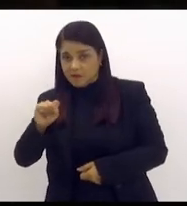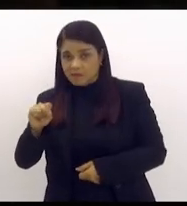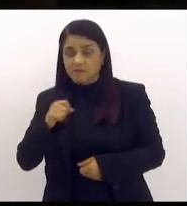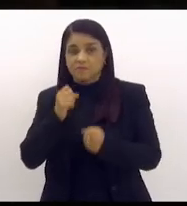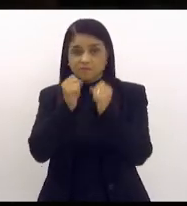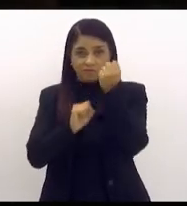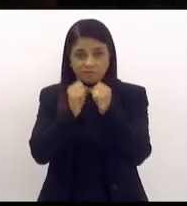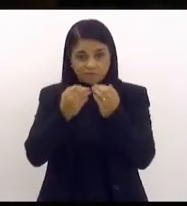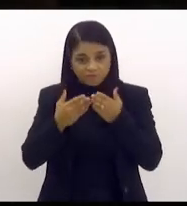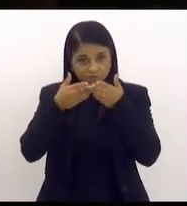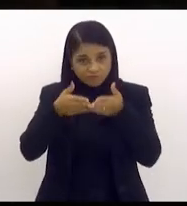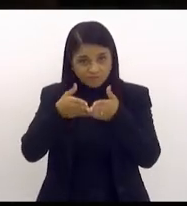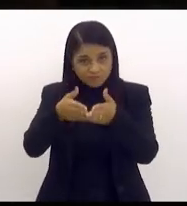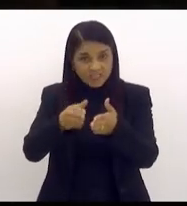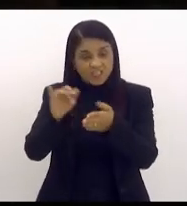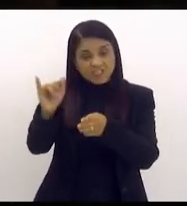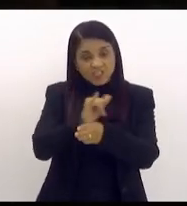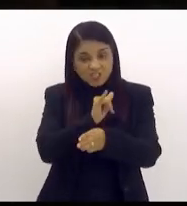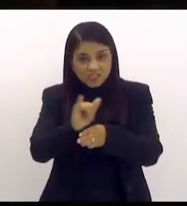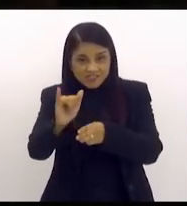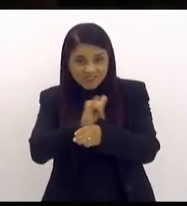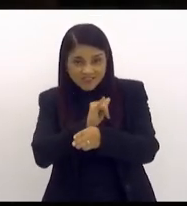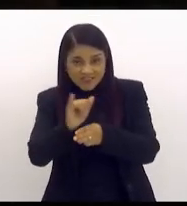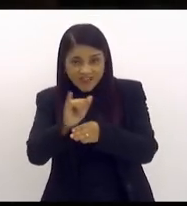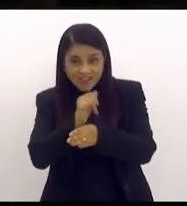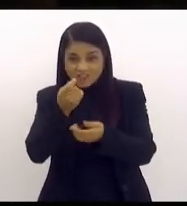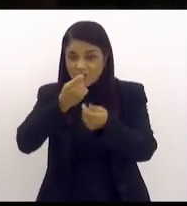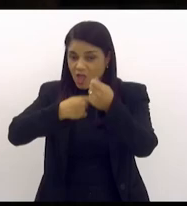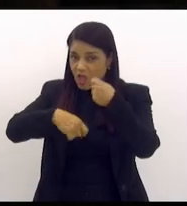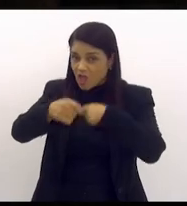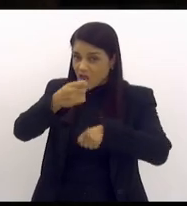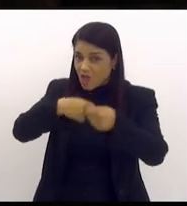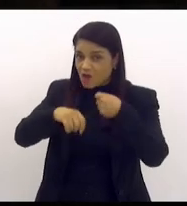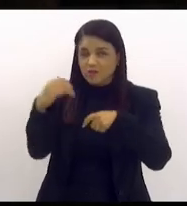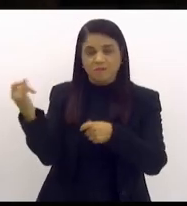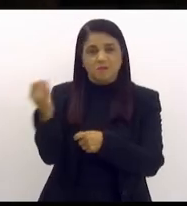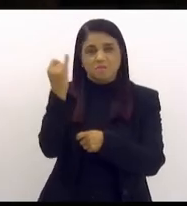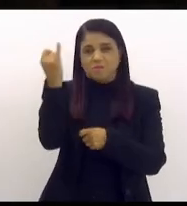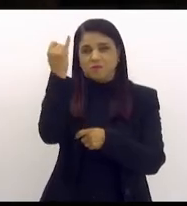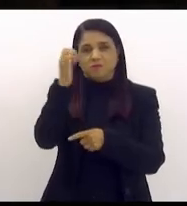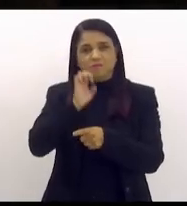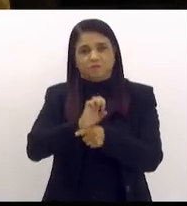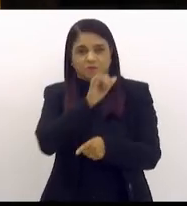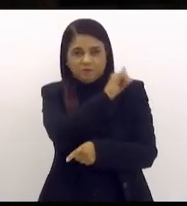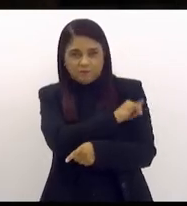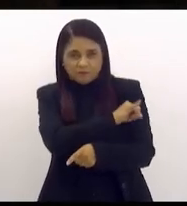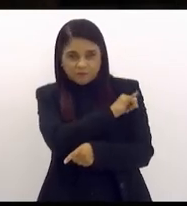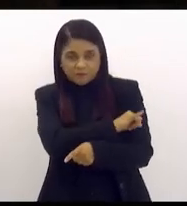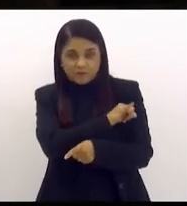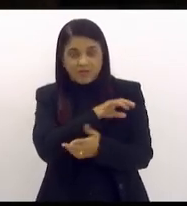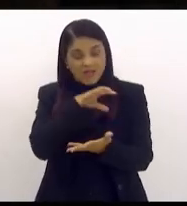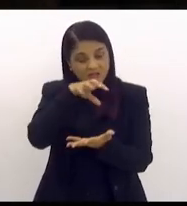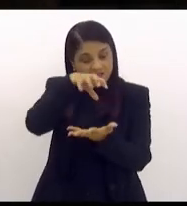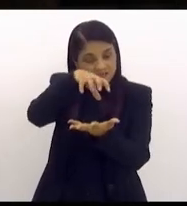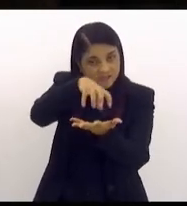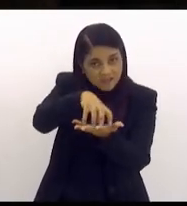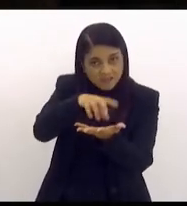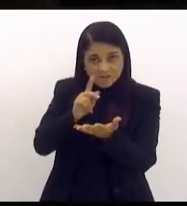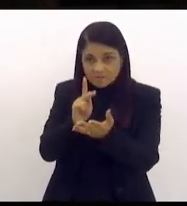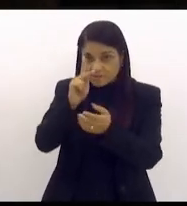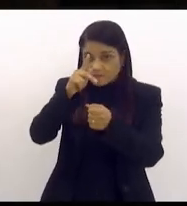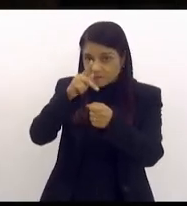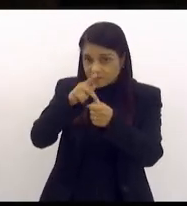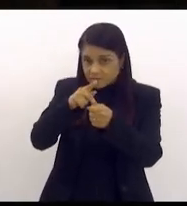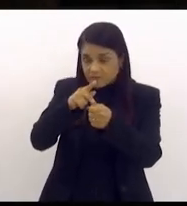estrategicamente um polo de sustentação Econômica muito importante para nós a sede da Petrobras está